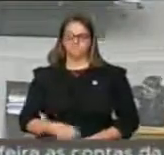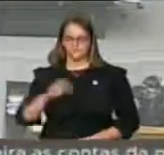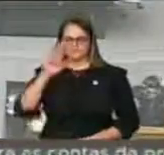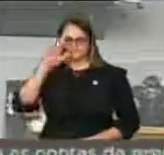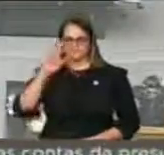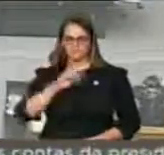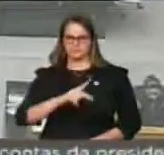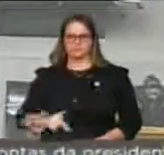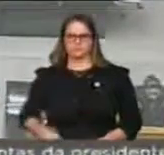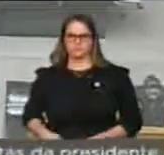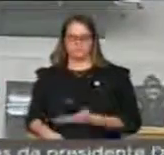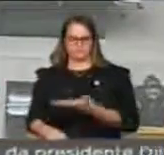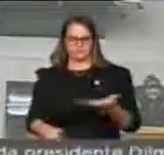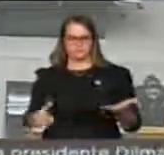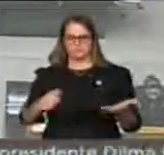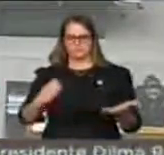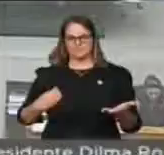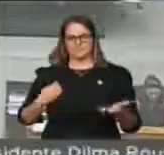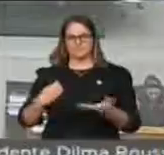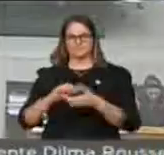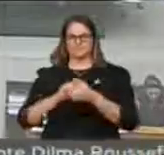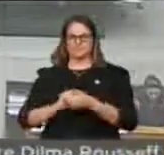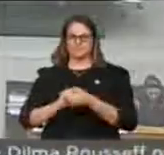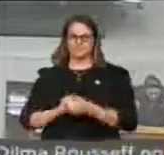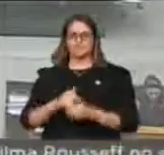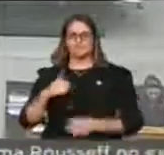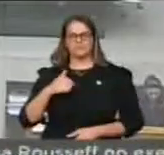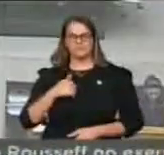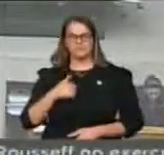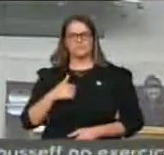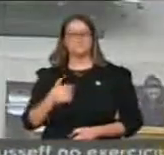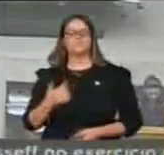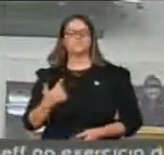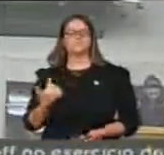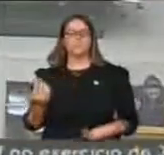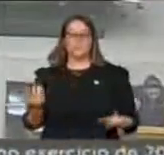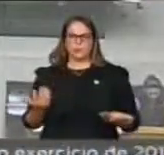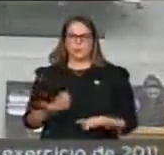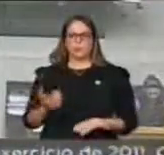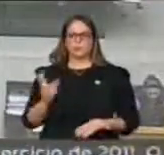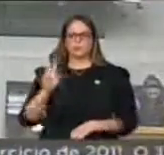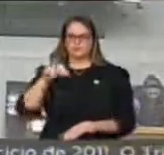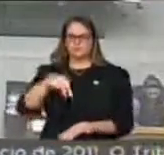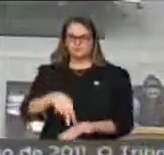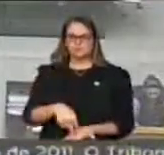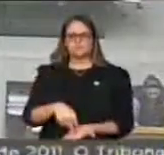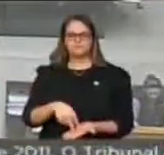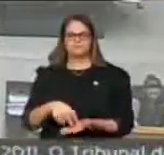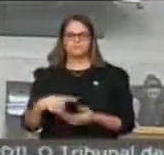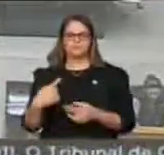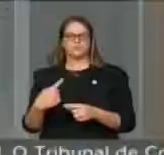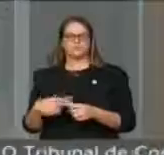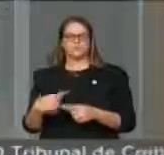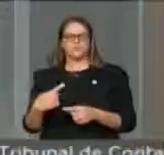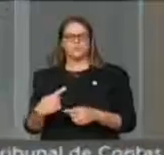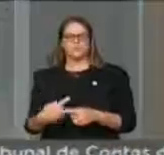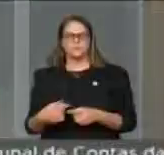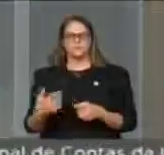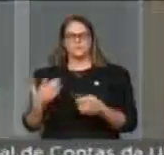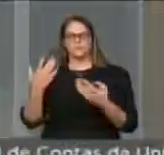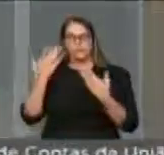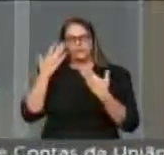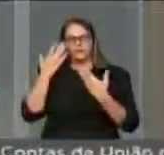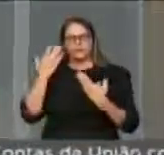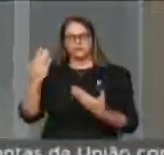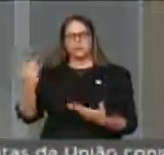presidente, caras colegas e colegas aqui presentes, venho aqui hoje à tribuna, primeiro para agradecer à mesa